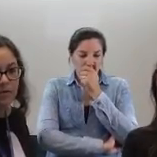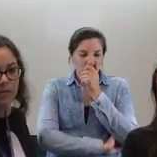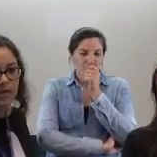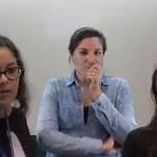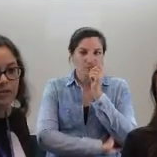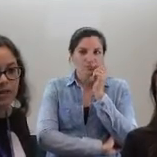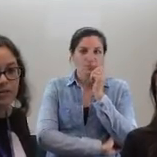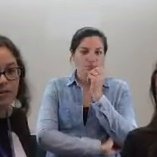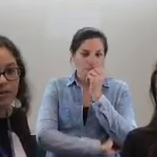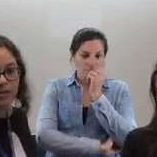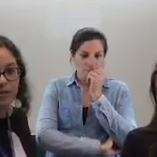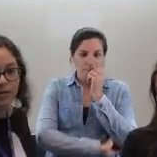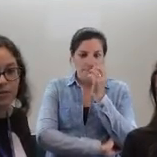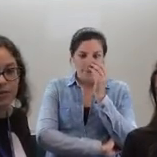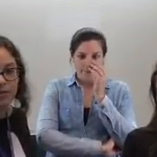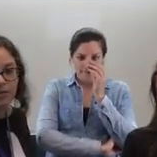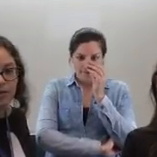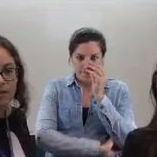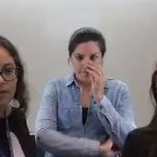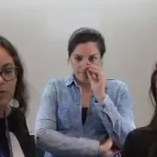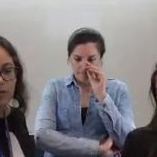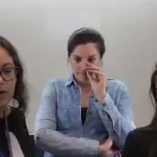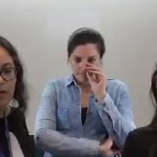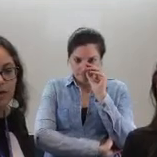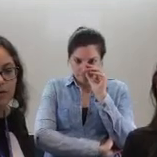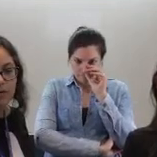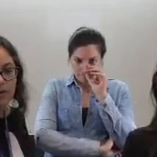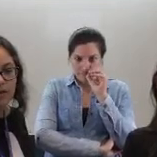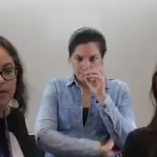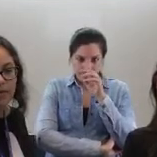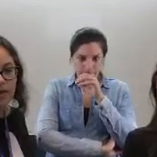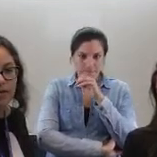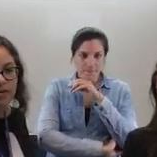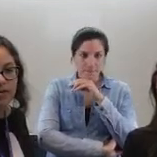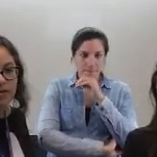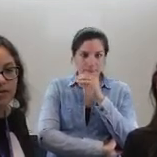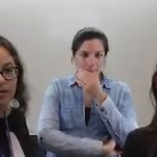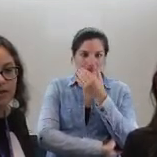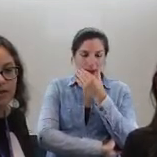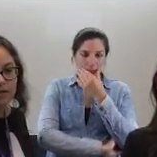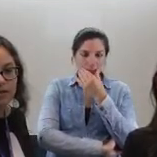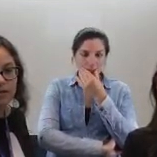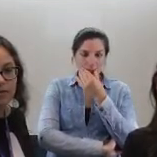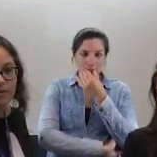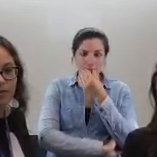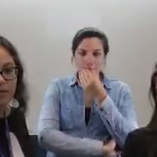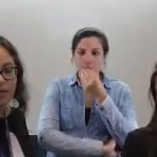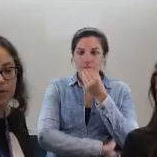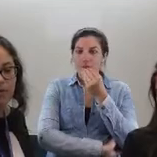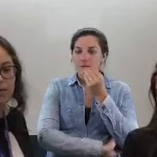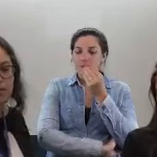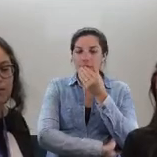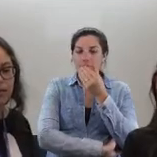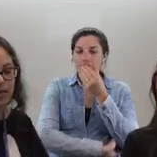Você pode também adicionar as anotações. Deixa eu ver, eu quero adicionar nessa página. Aqui em cima eu vou